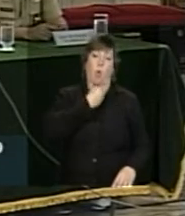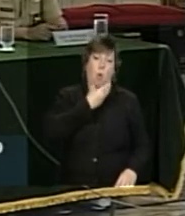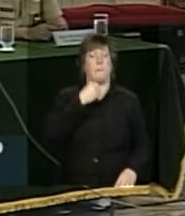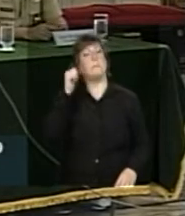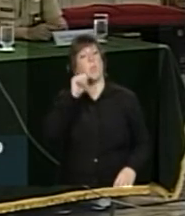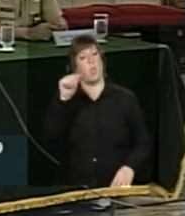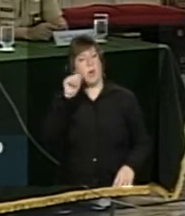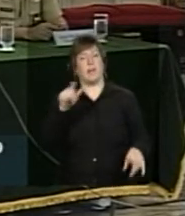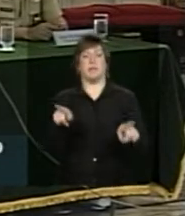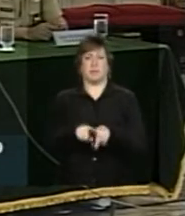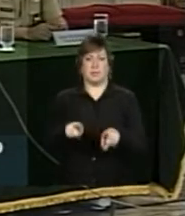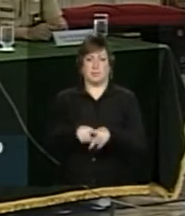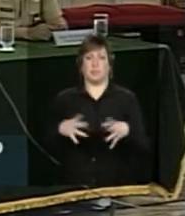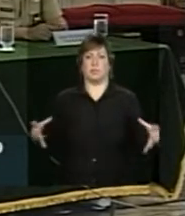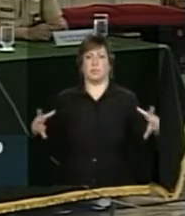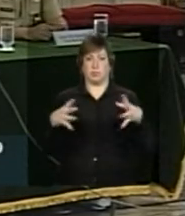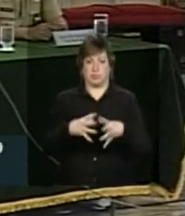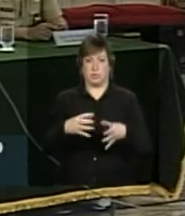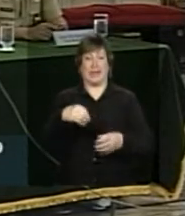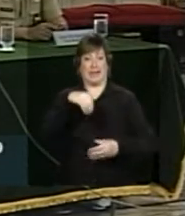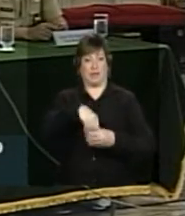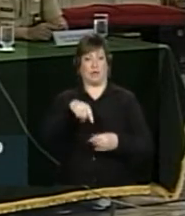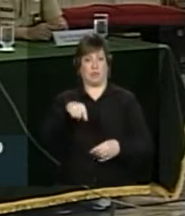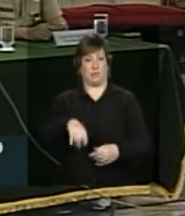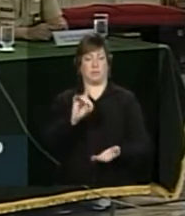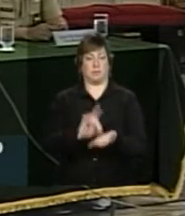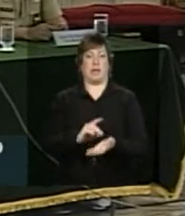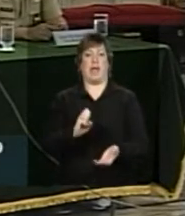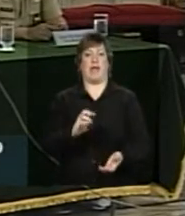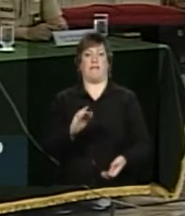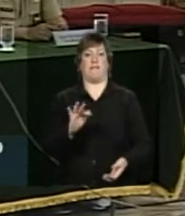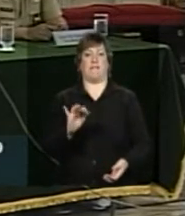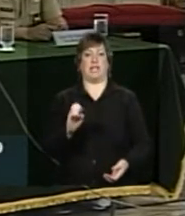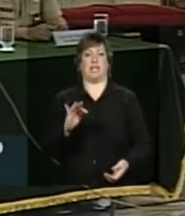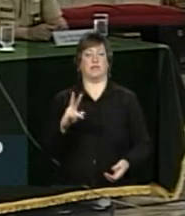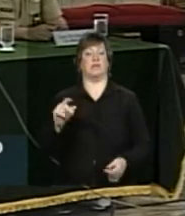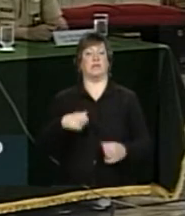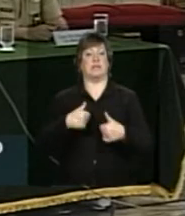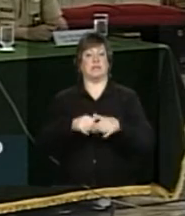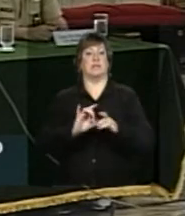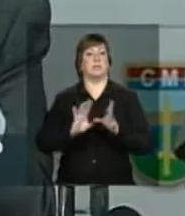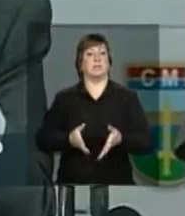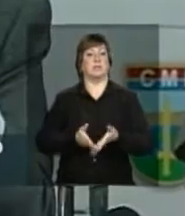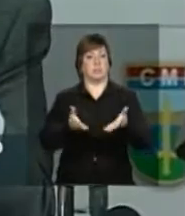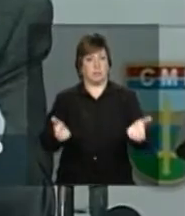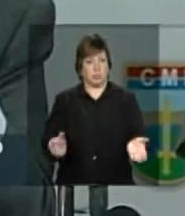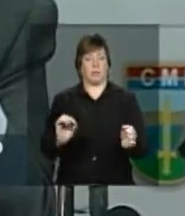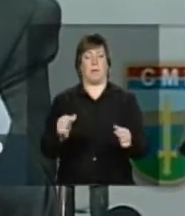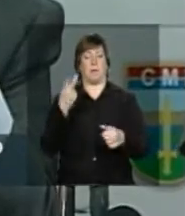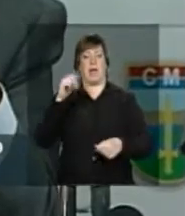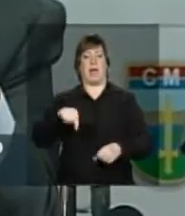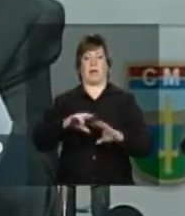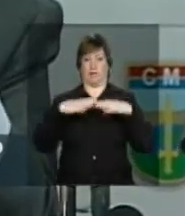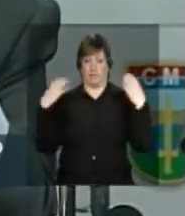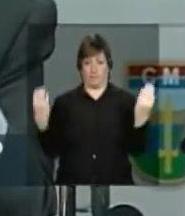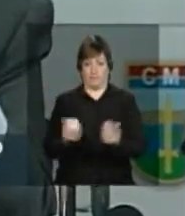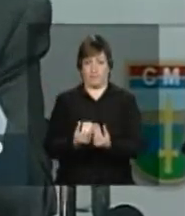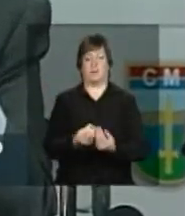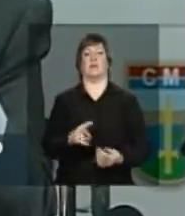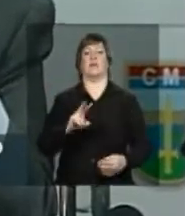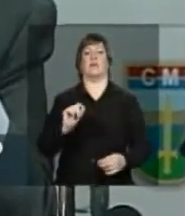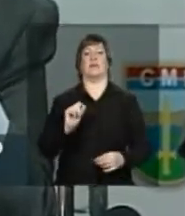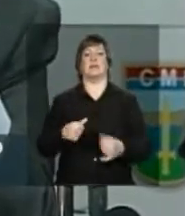também, dentro do total dos efetivos que estarão disponibilizados para o evento. Virão,